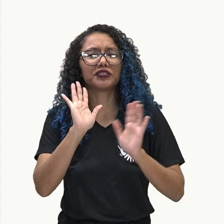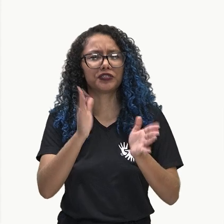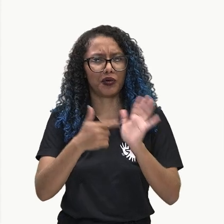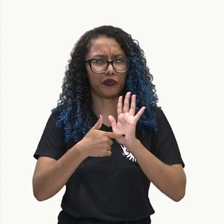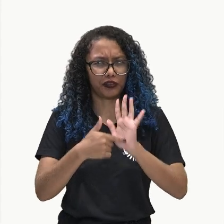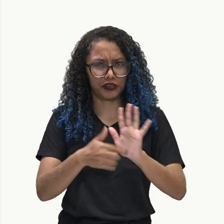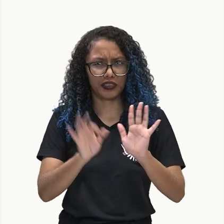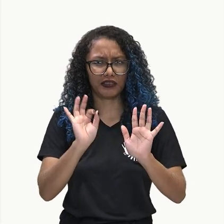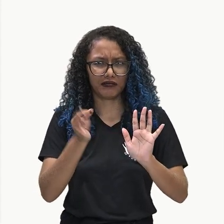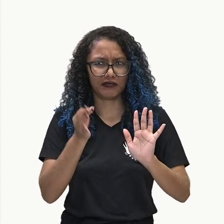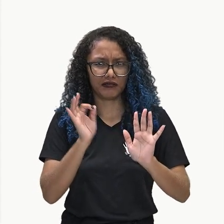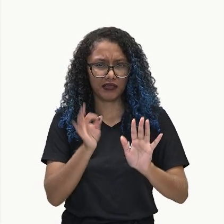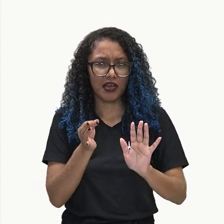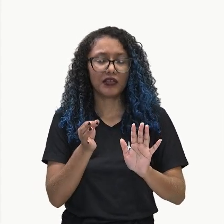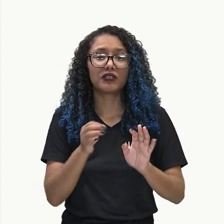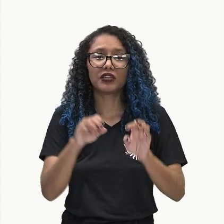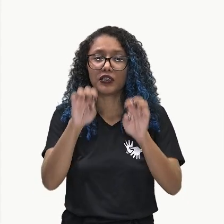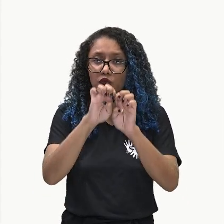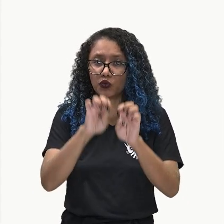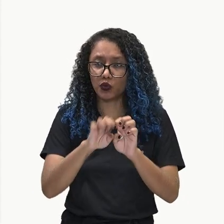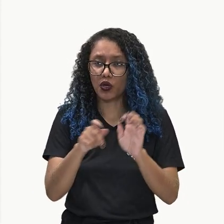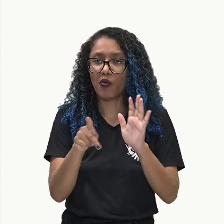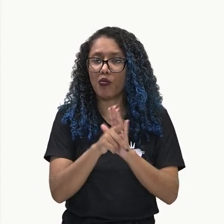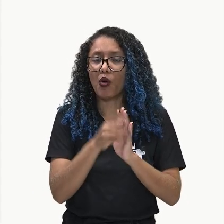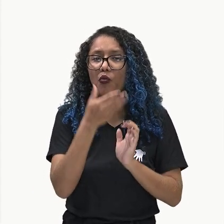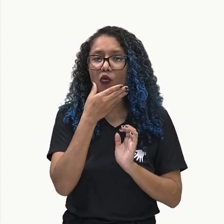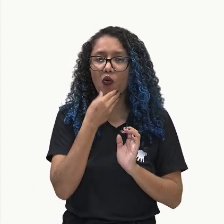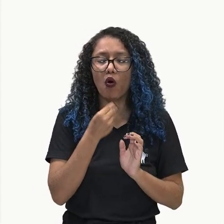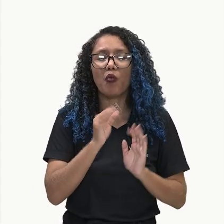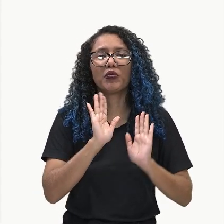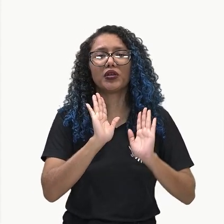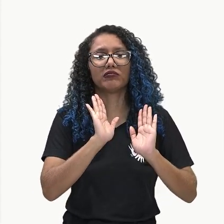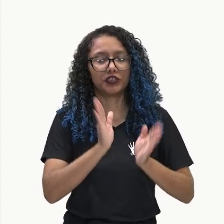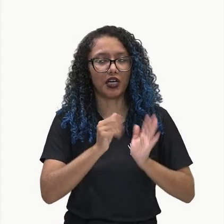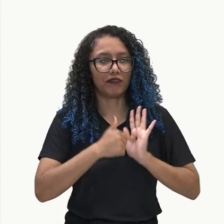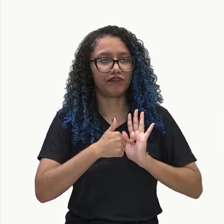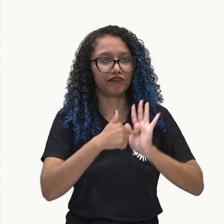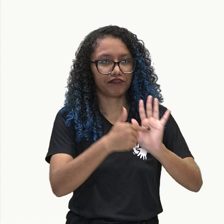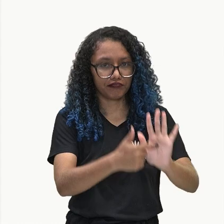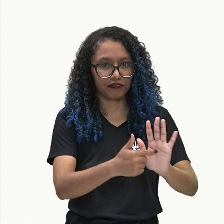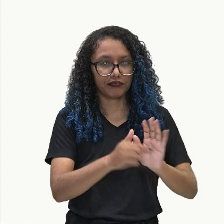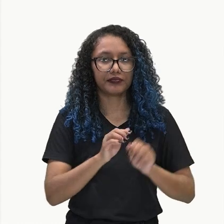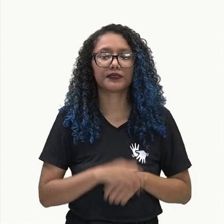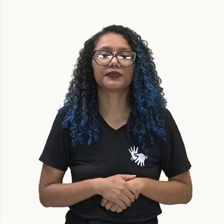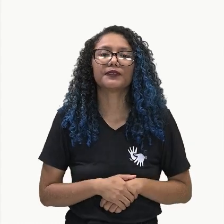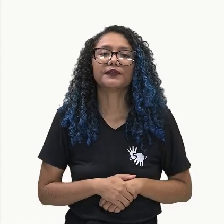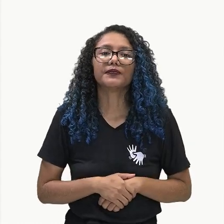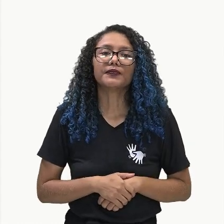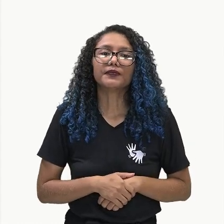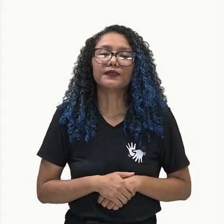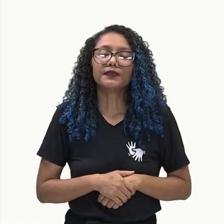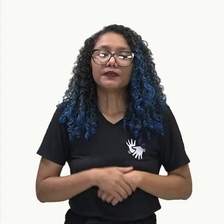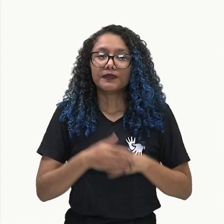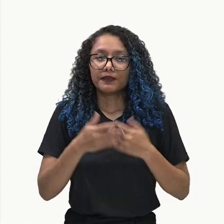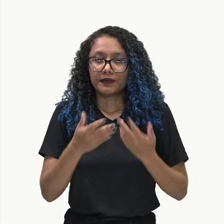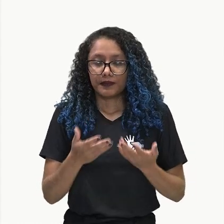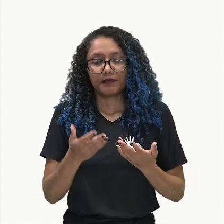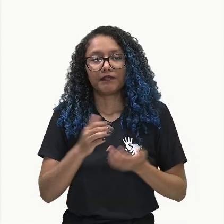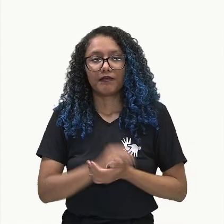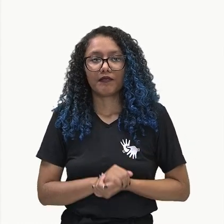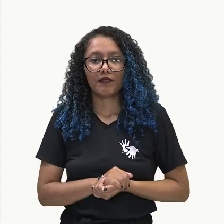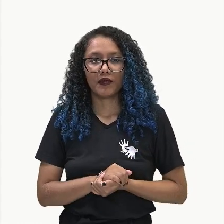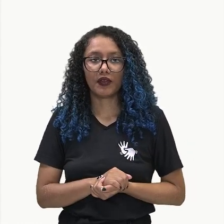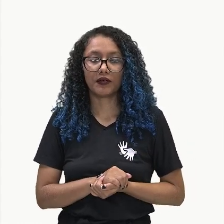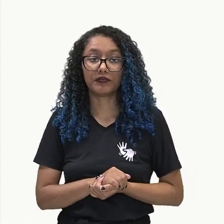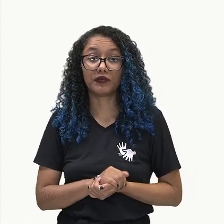né, toda a estrutura aqui do masculino. E junto à terminação em na, típica de los sustantivos femininos, a gente